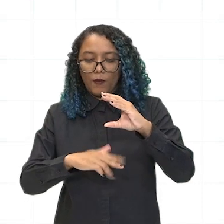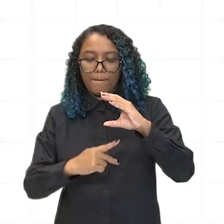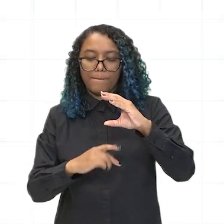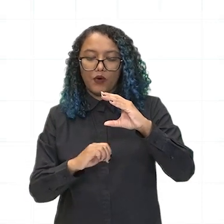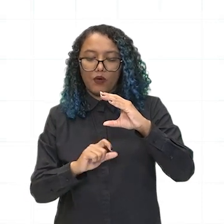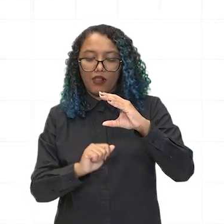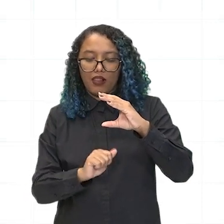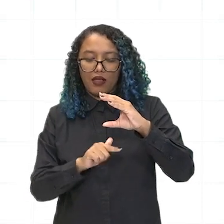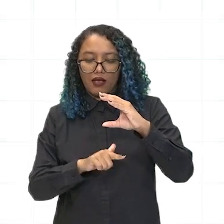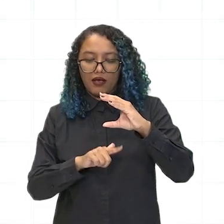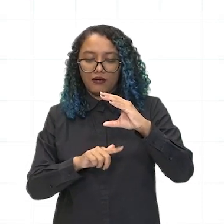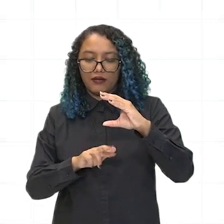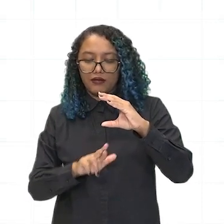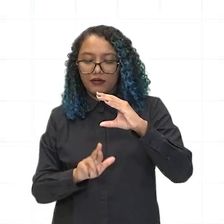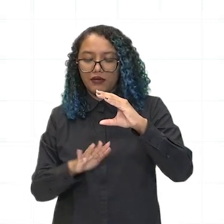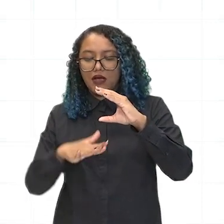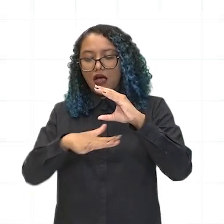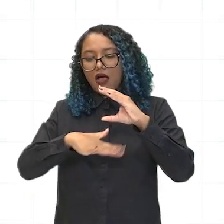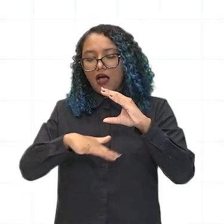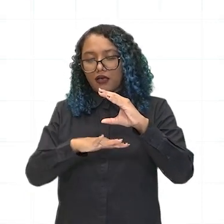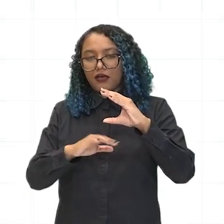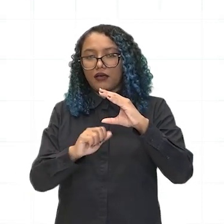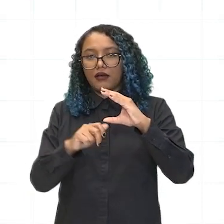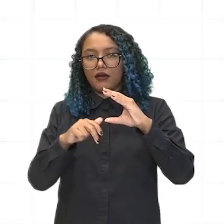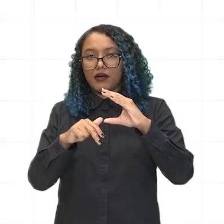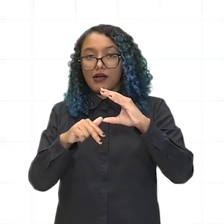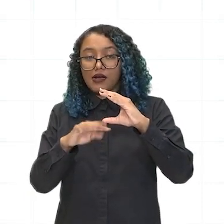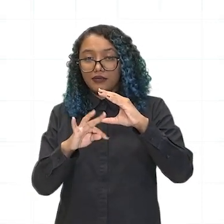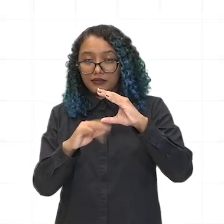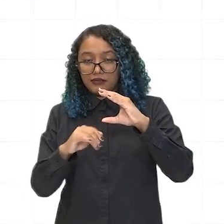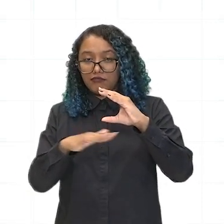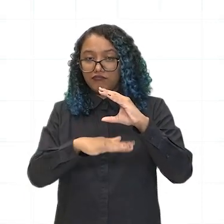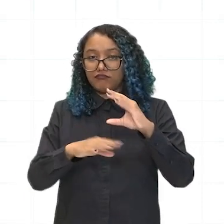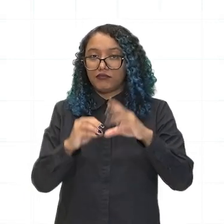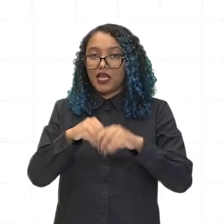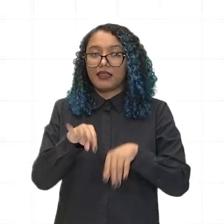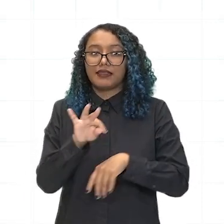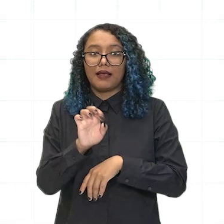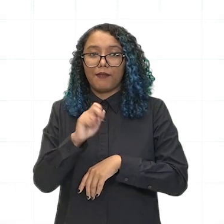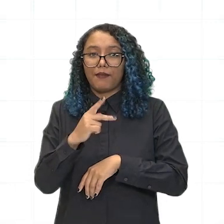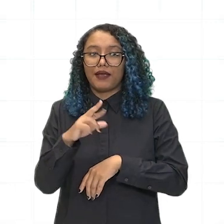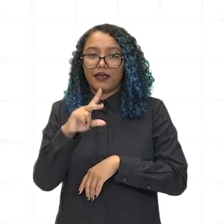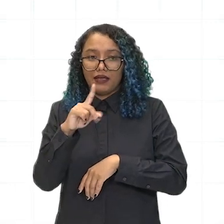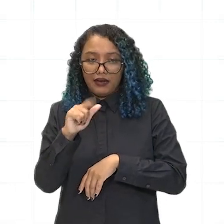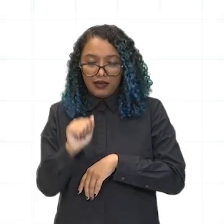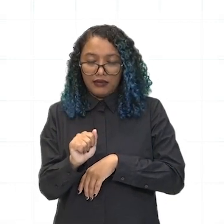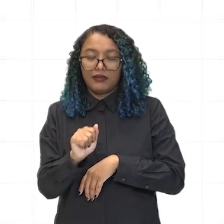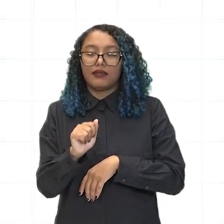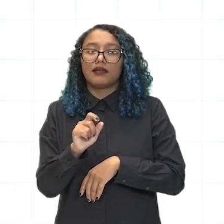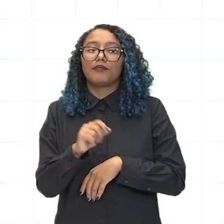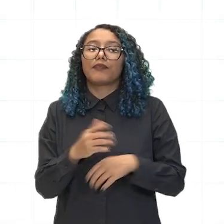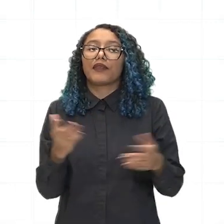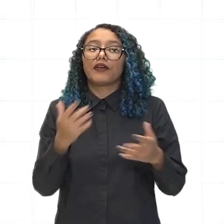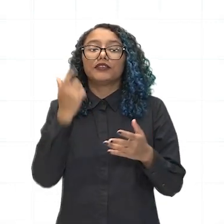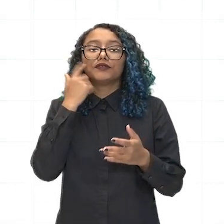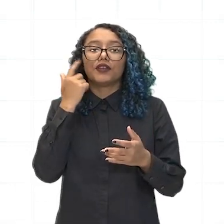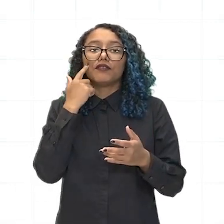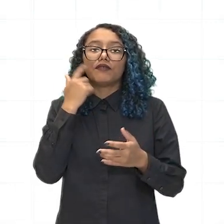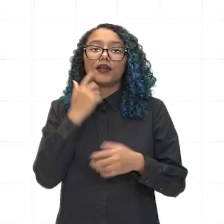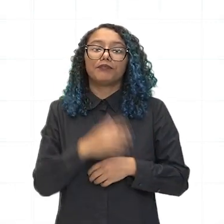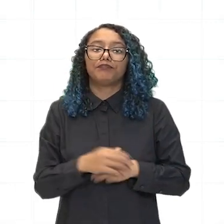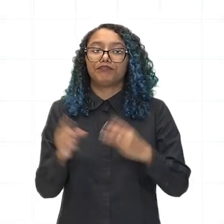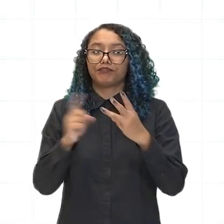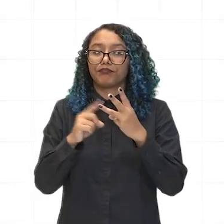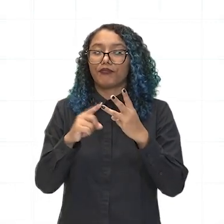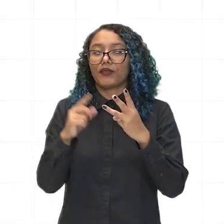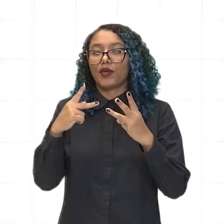zonas temperadas que você gravou aí na sua mente com a ilustração que nós vimos. E vamos ver agora a zona polar. A